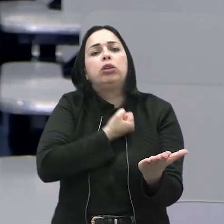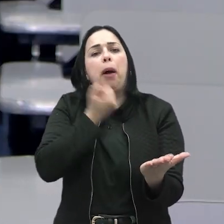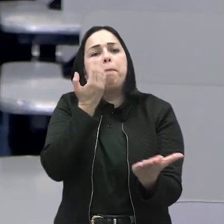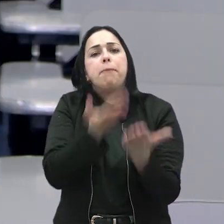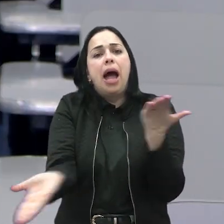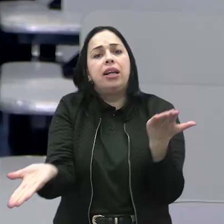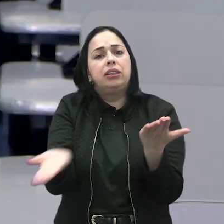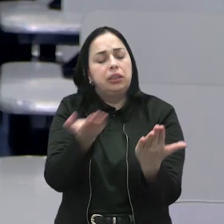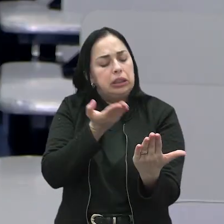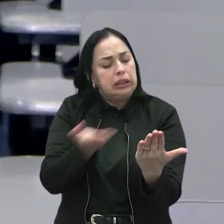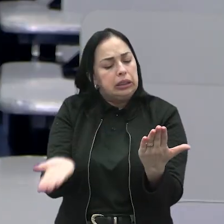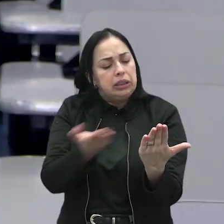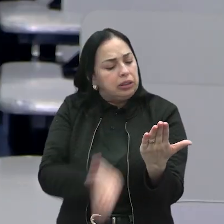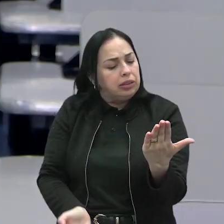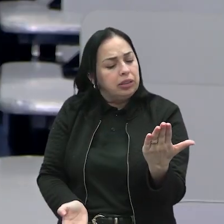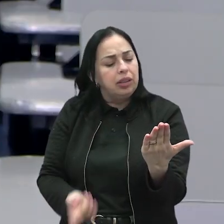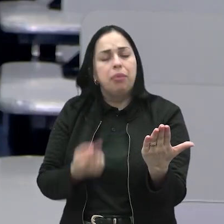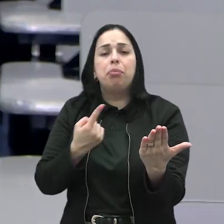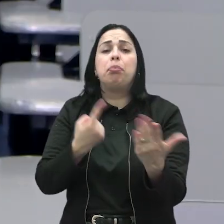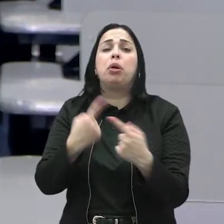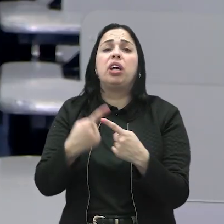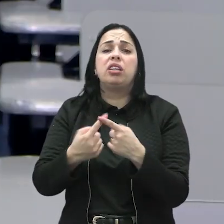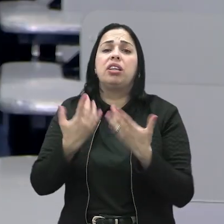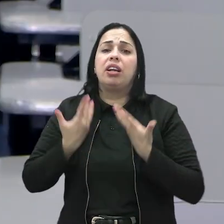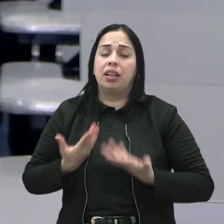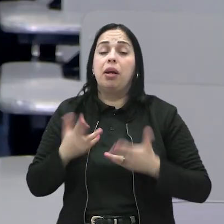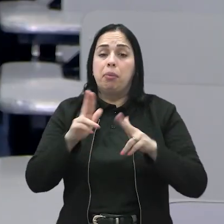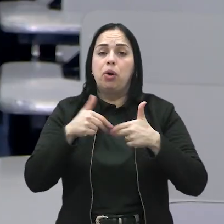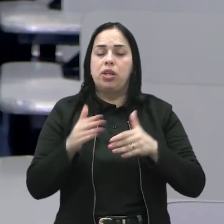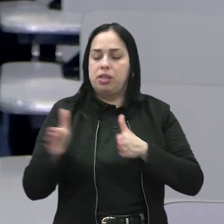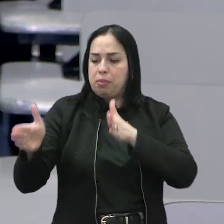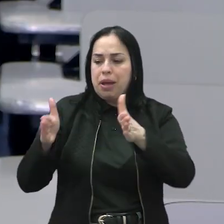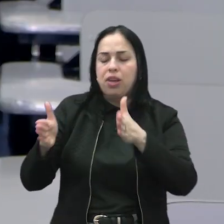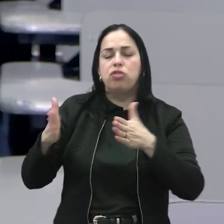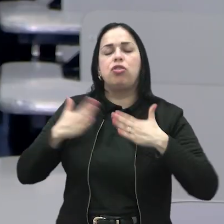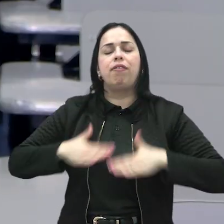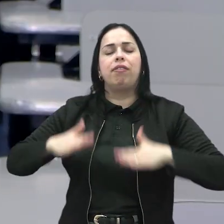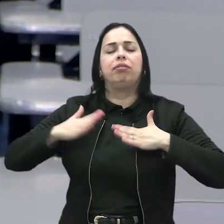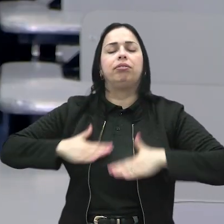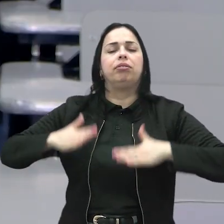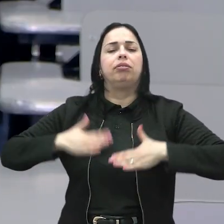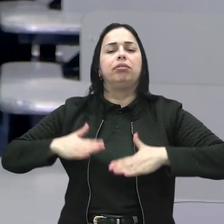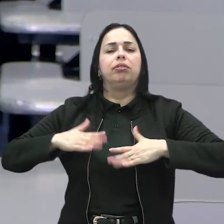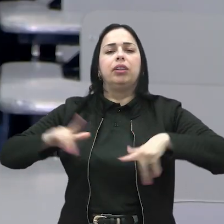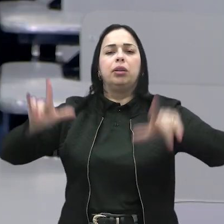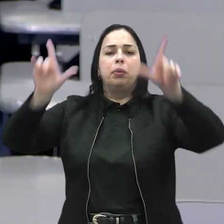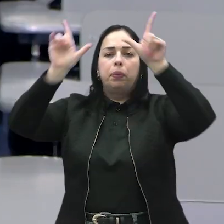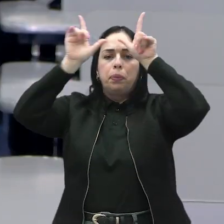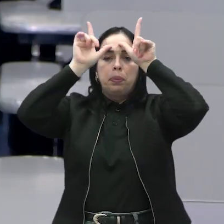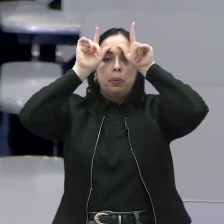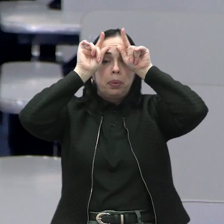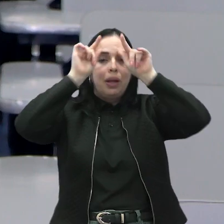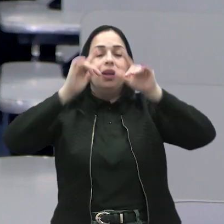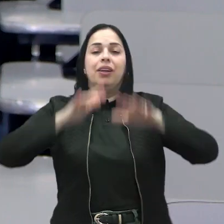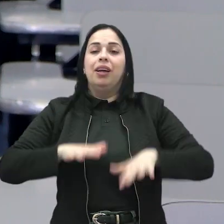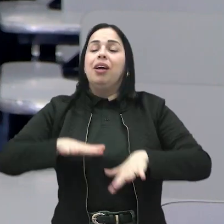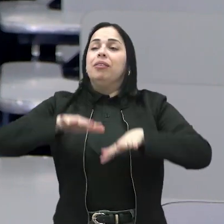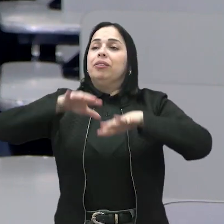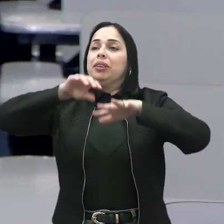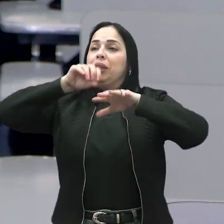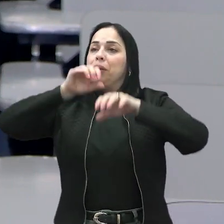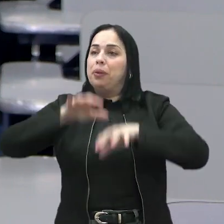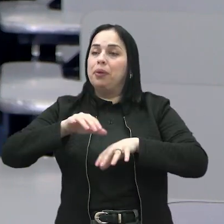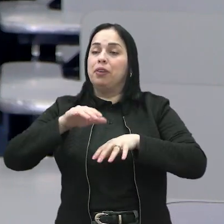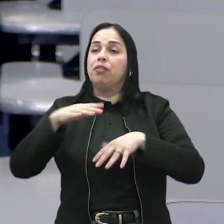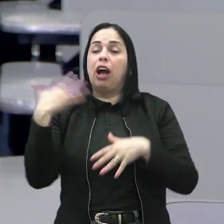vezes precioso na hora do vestibular por conta do cansaço. E as férias justamente para você poder descansar e poder ter esse tempo de pausa para